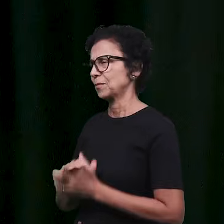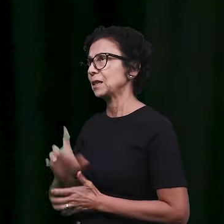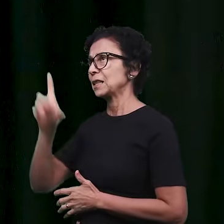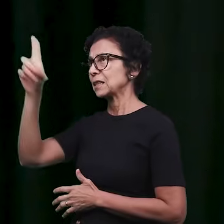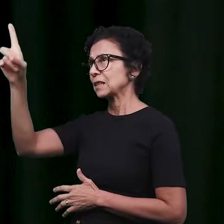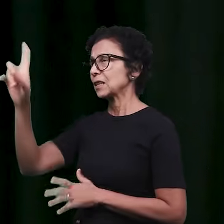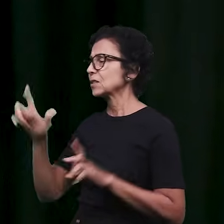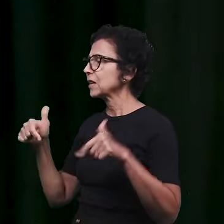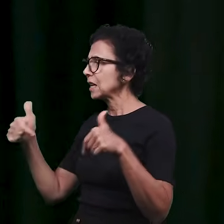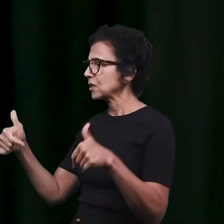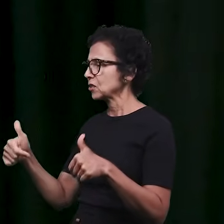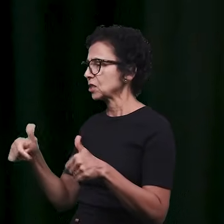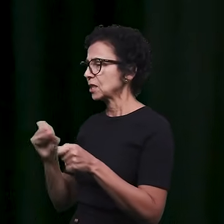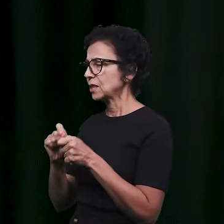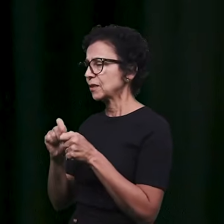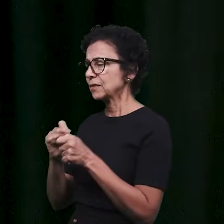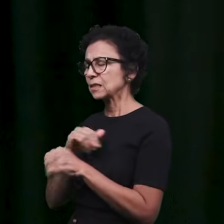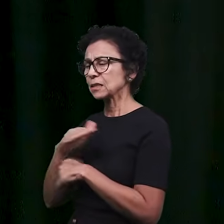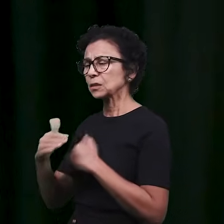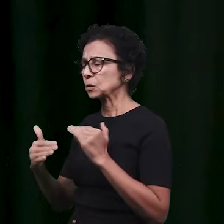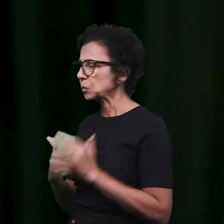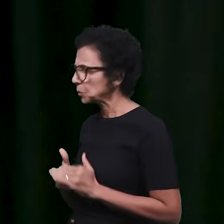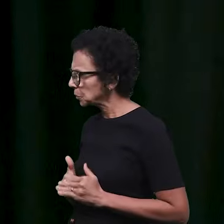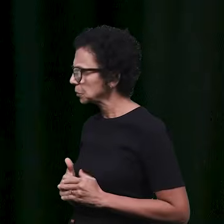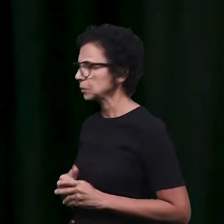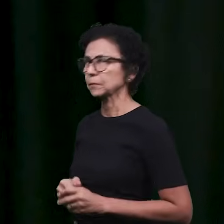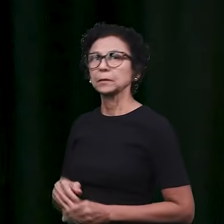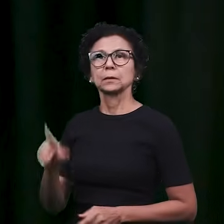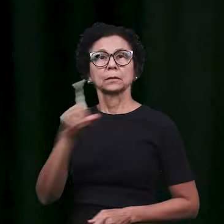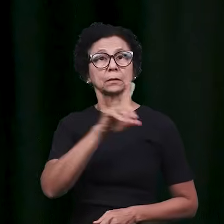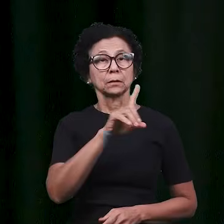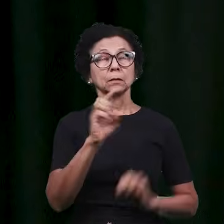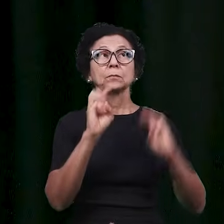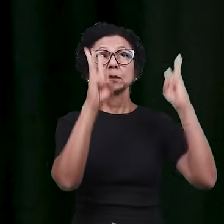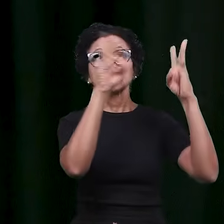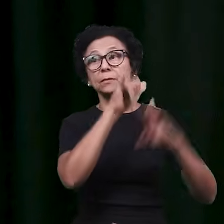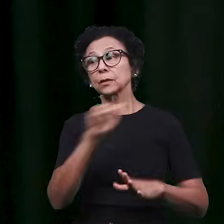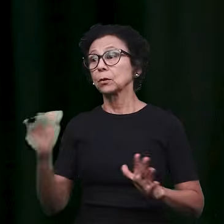é contigo. Anima-te. Então,